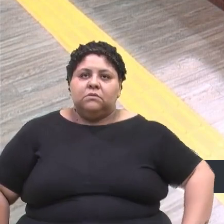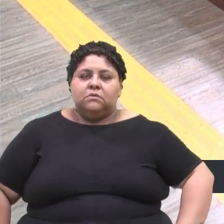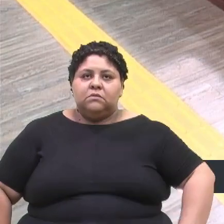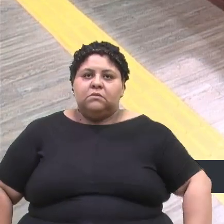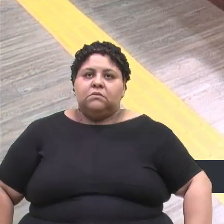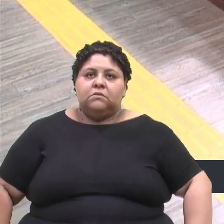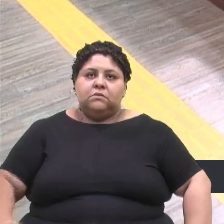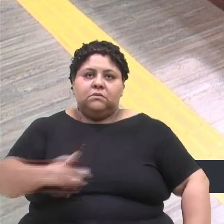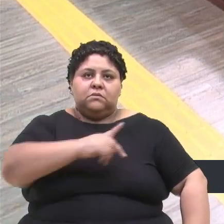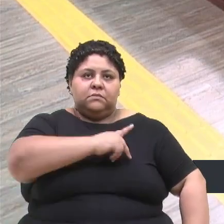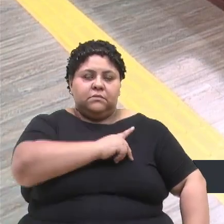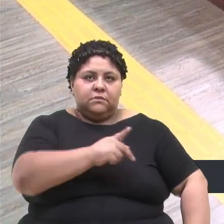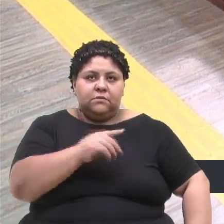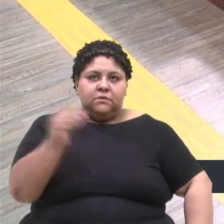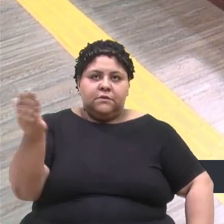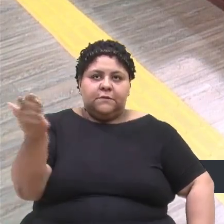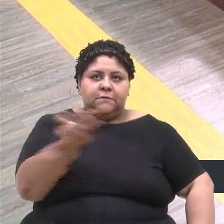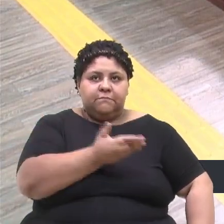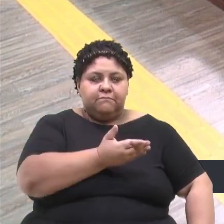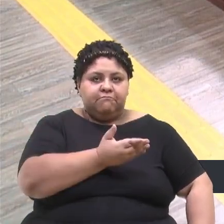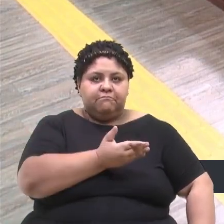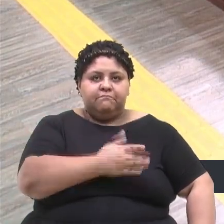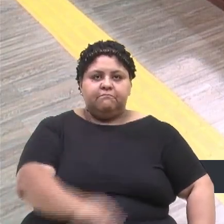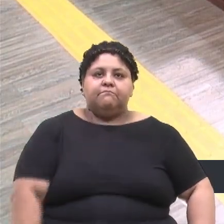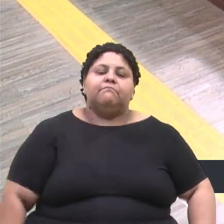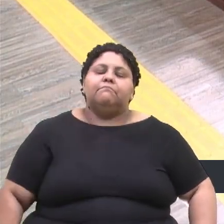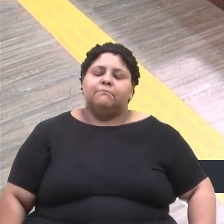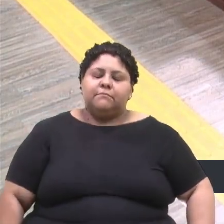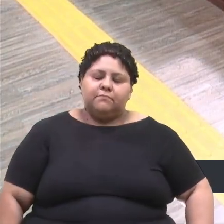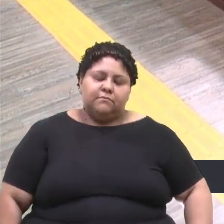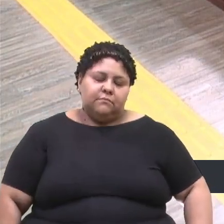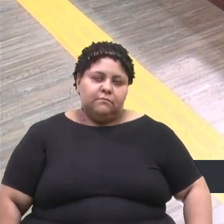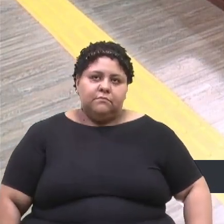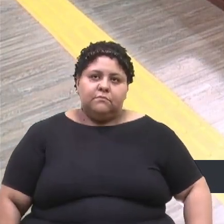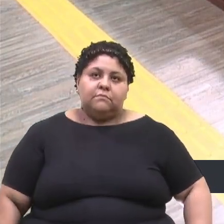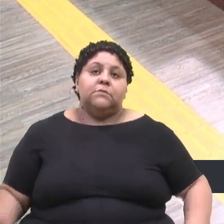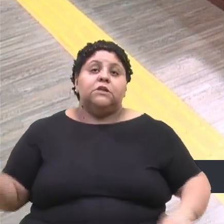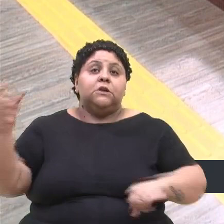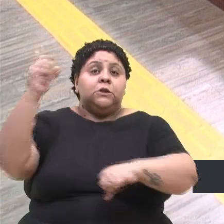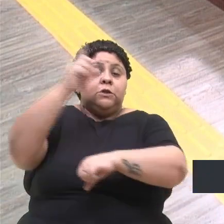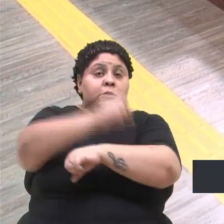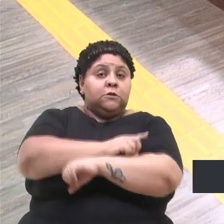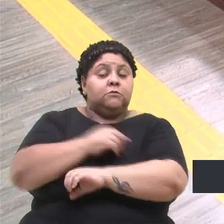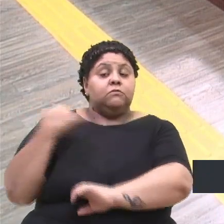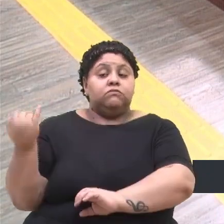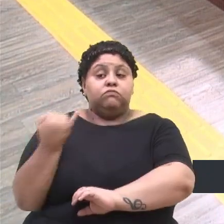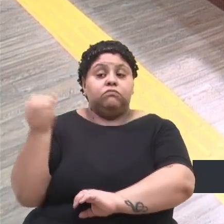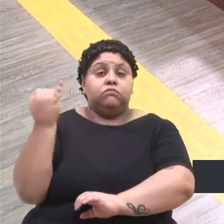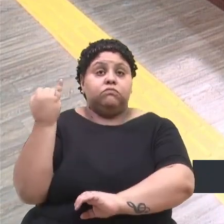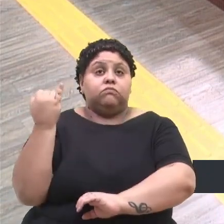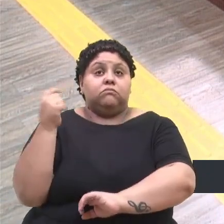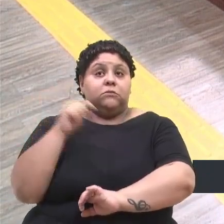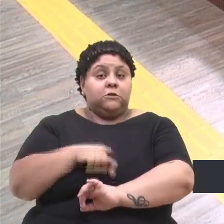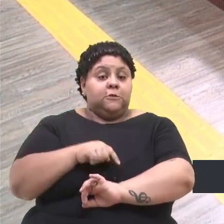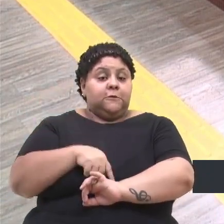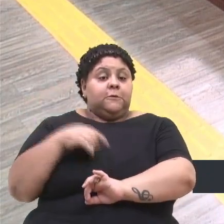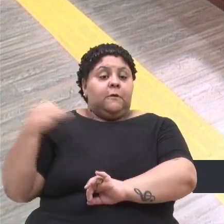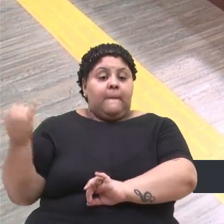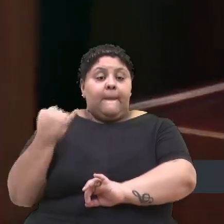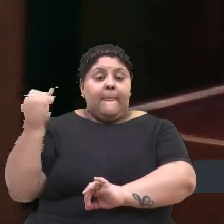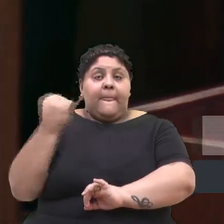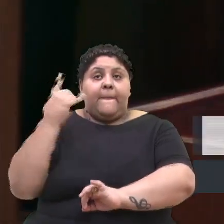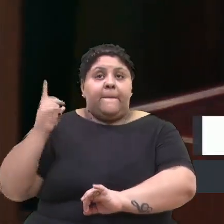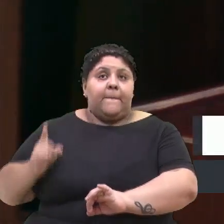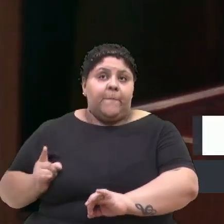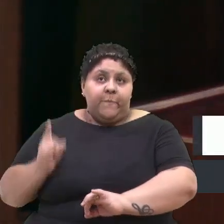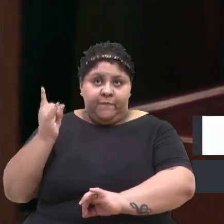Senhor presidente, nobres colegas, é um dia importante, um momento importante, o meu